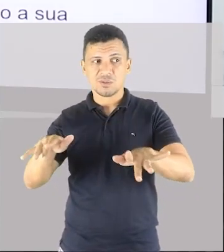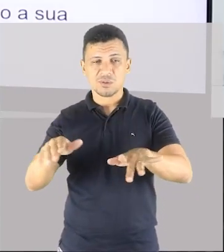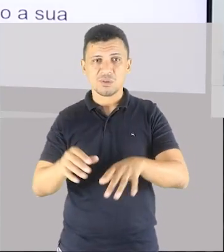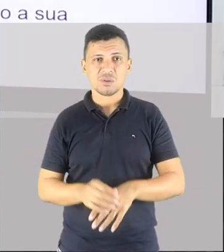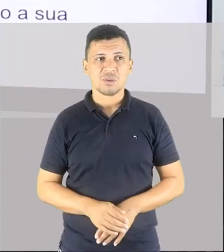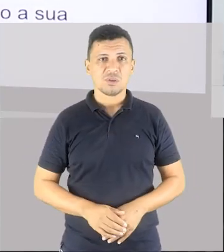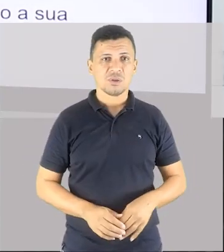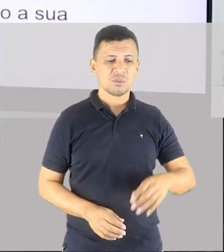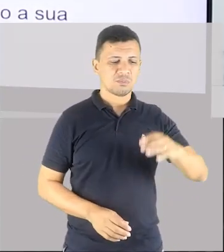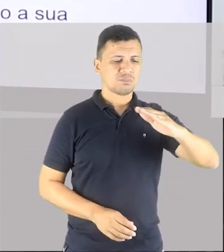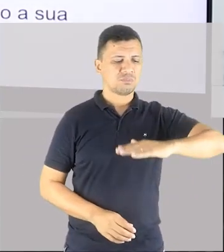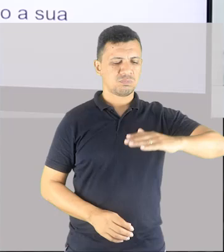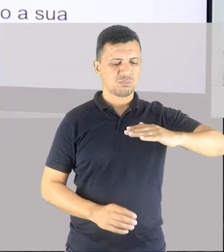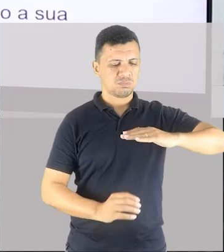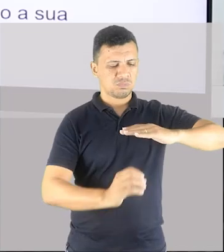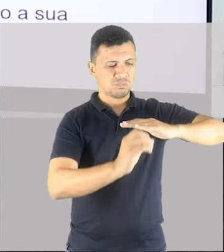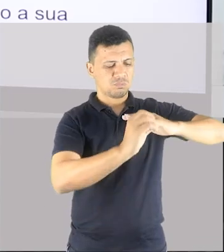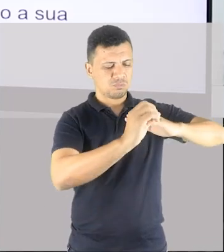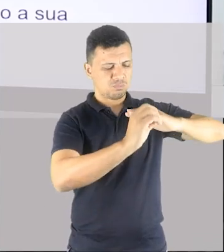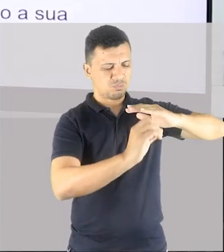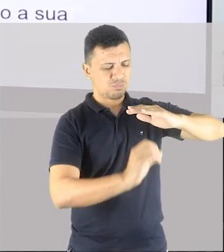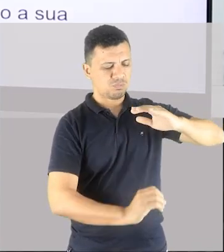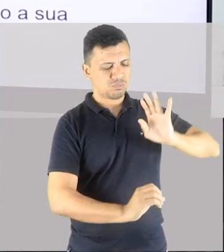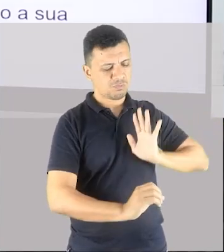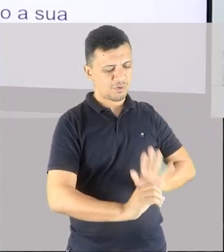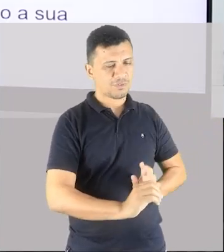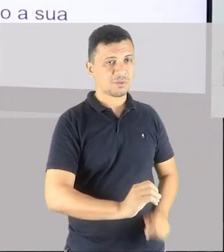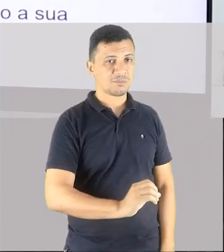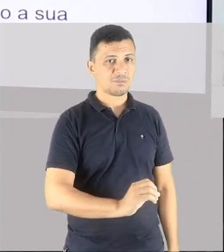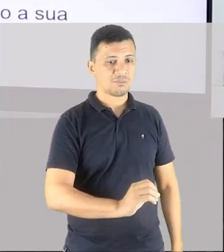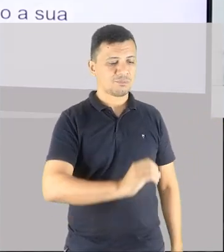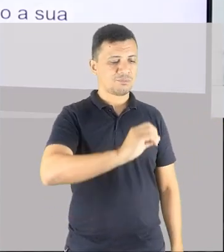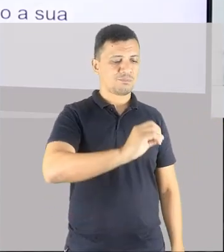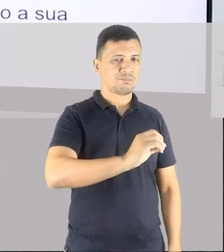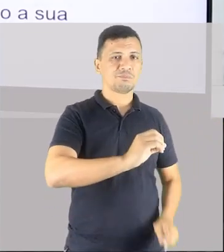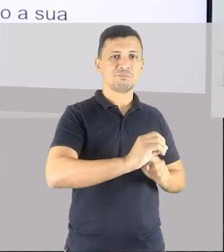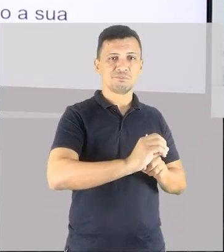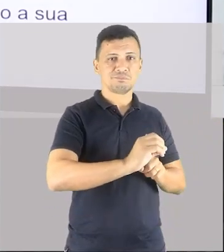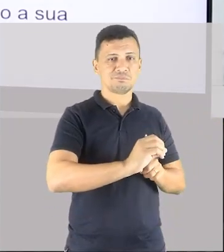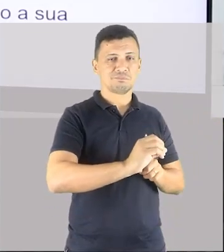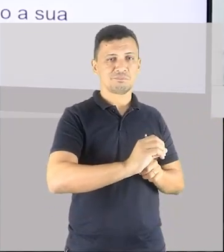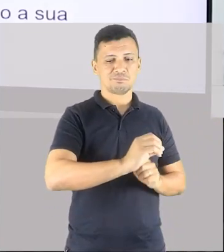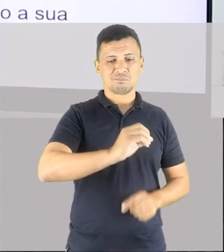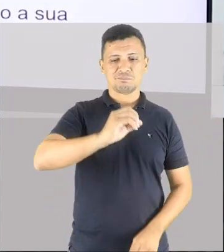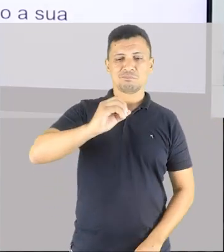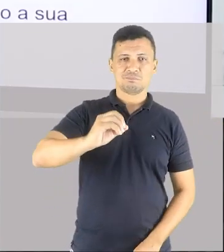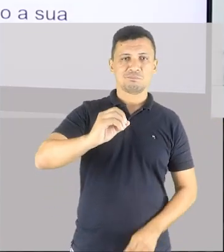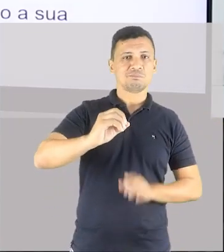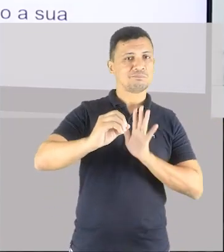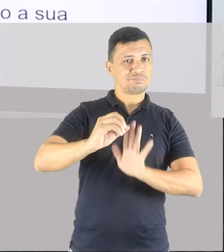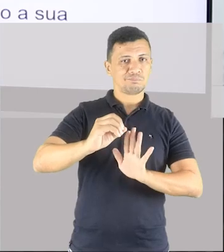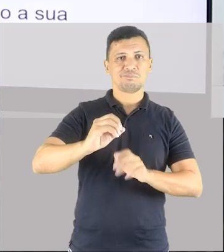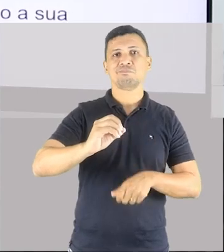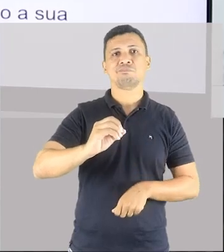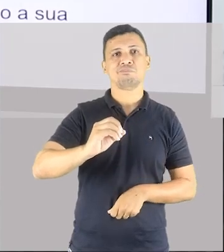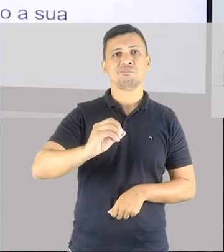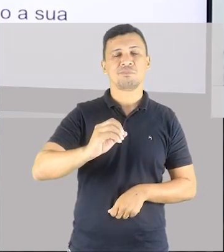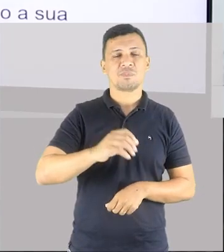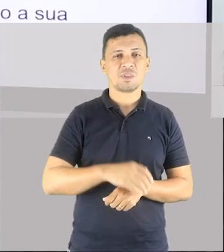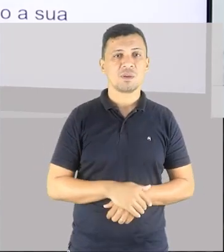lá embaixo no fundo, soltar ele fica. Você botar mais para cima, soltar ele fica. Se você botar no meio, soltar ele